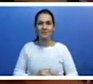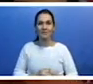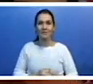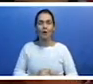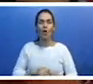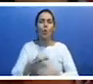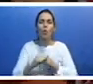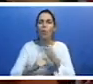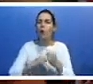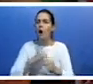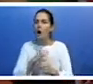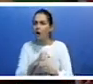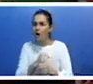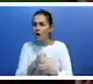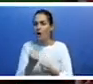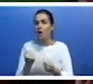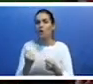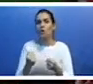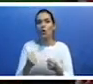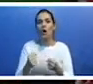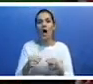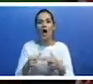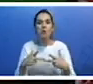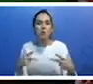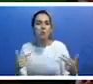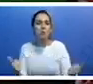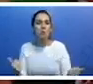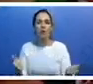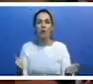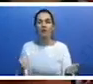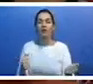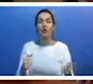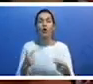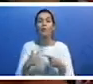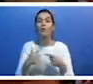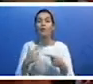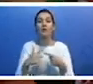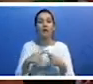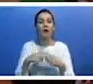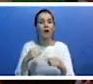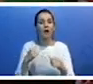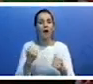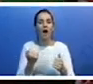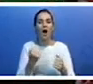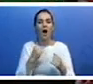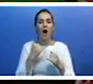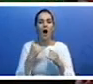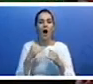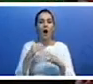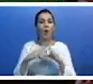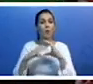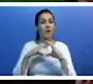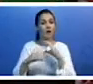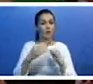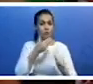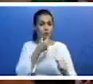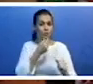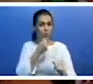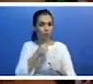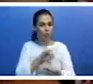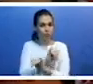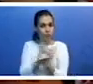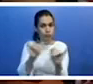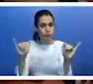ano da criação, o objeto, a importância dele na comunicação entre os homens. Depois, escreva sobre